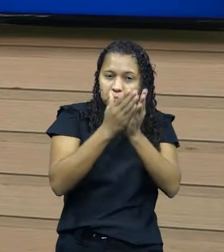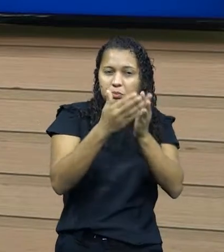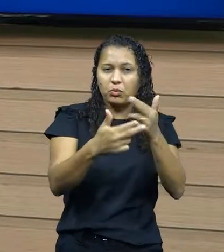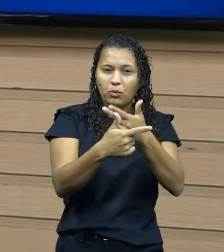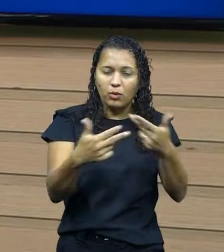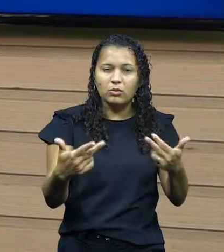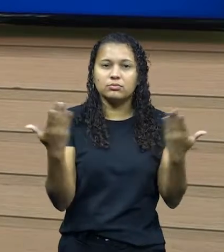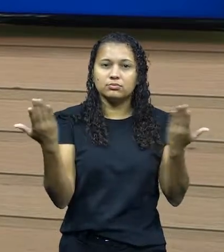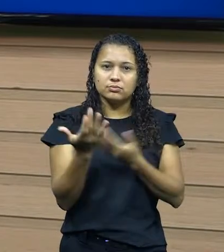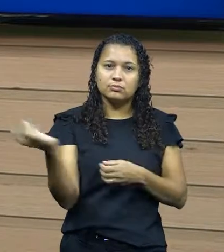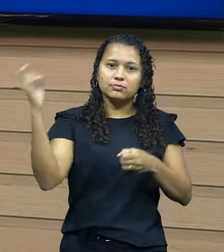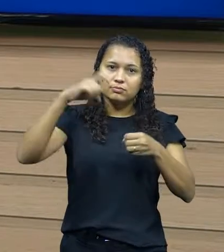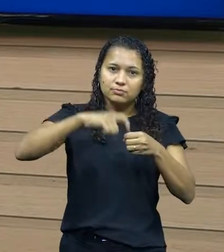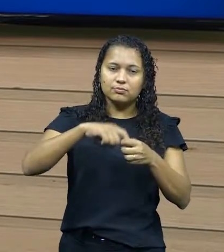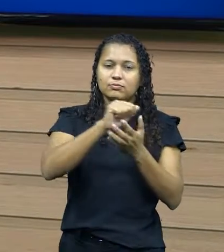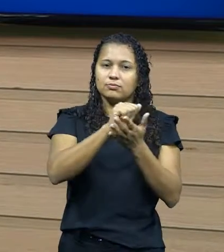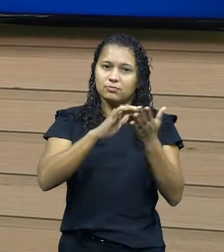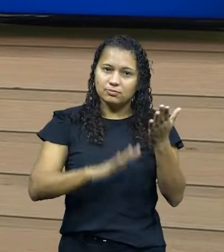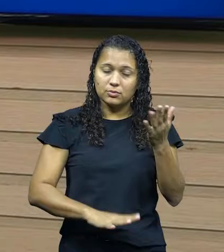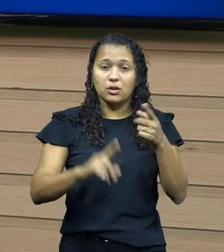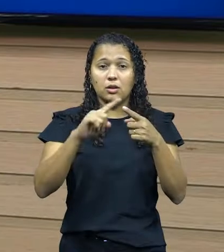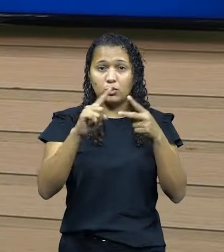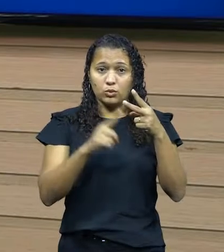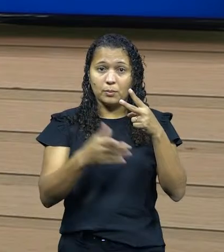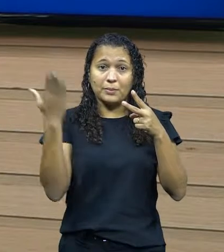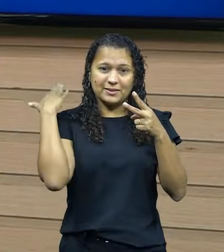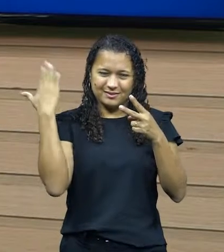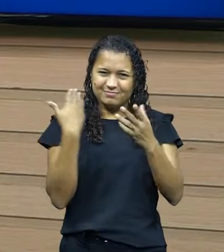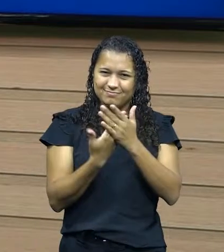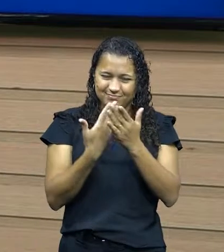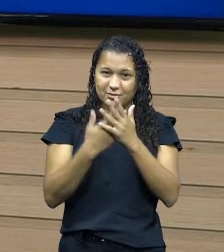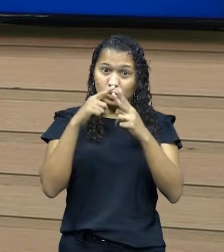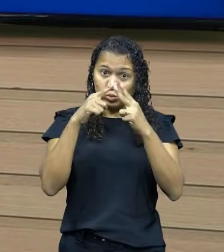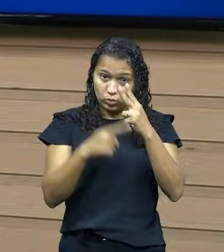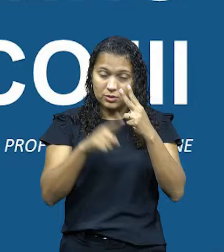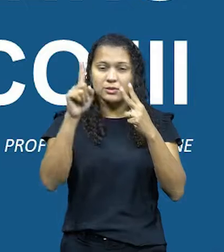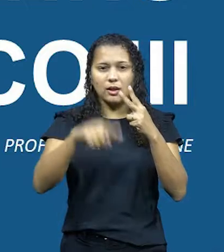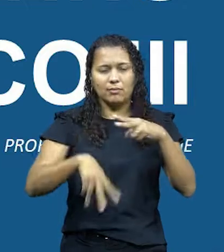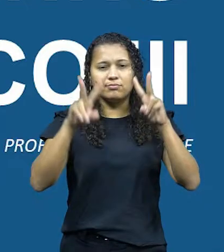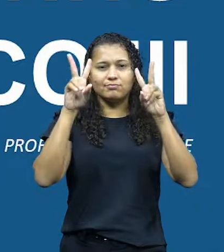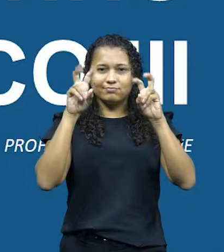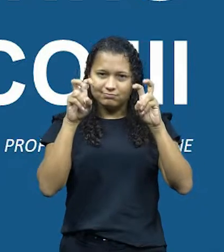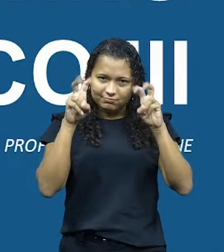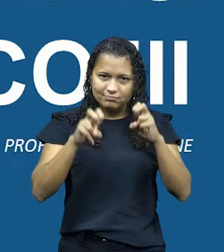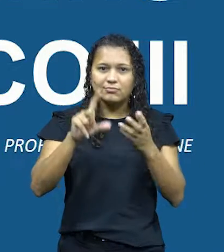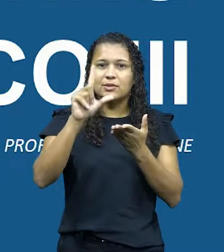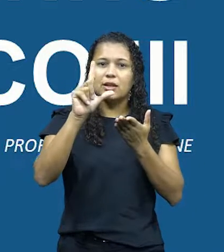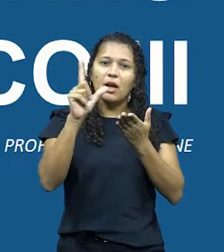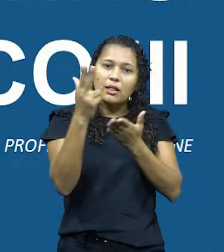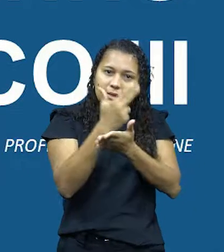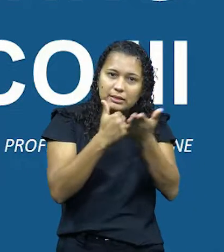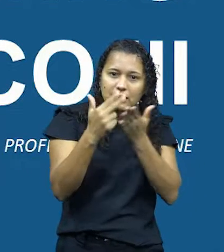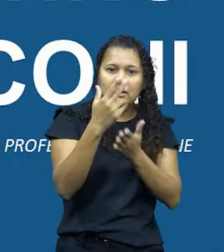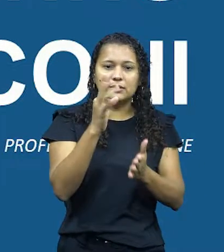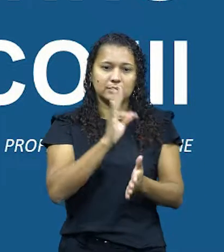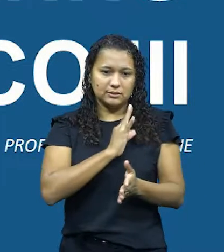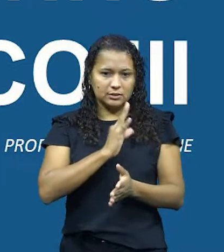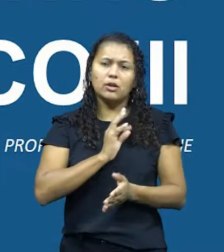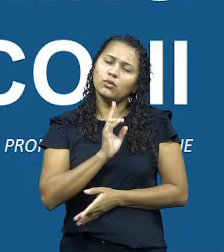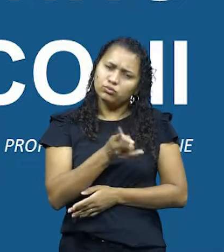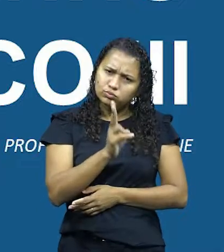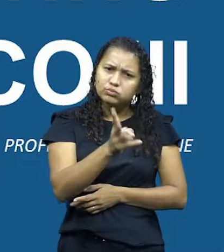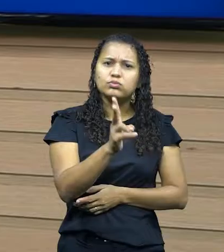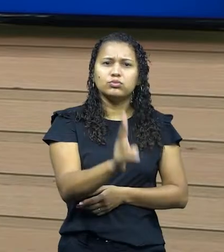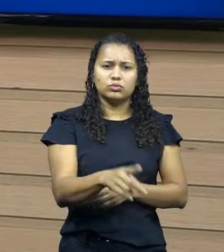as nossas atividades. As nossas 2 aulas anteriores foram sobre desenho técnico e vamos manter ainda essa temática nessa